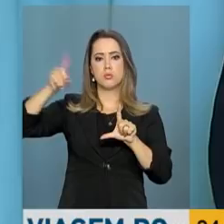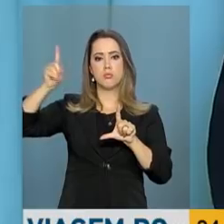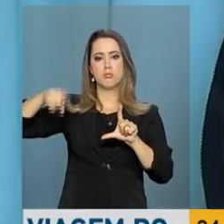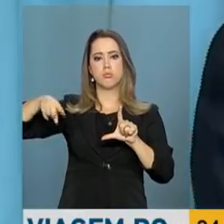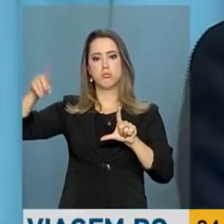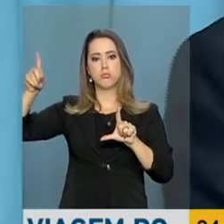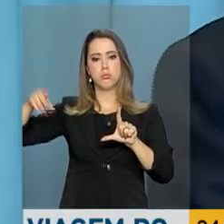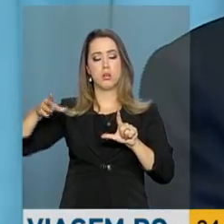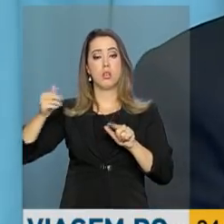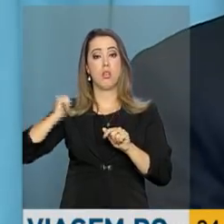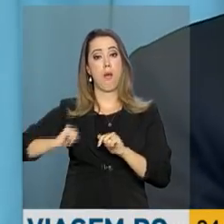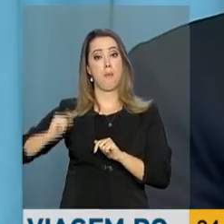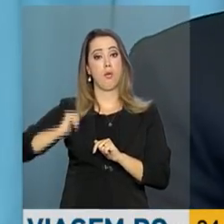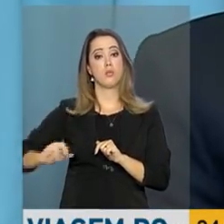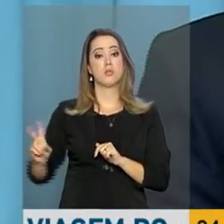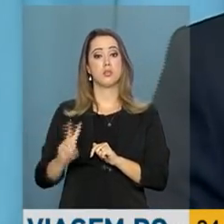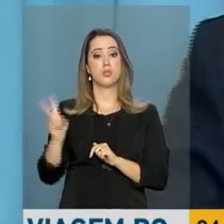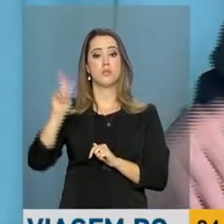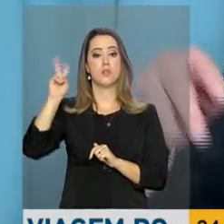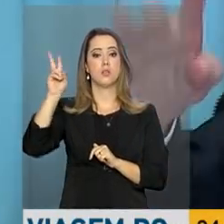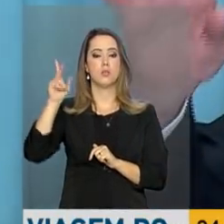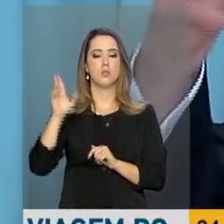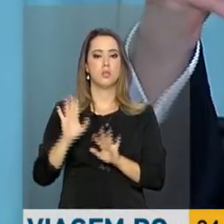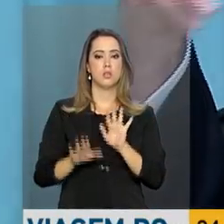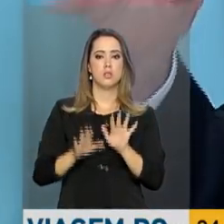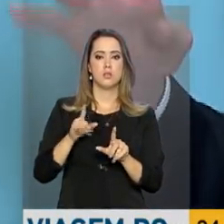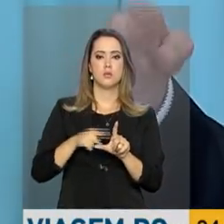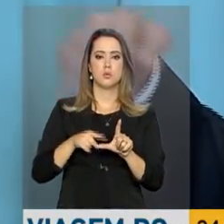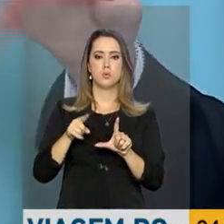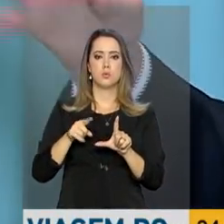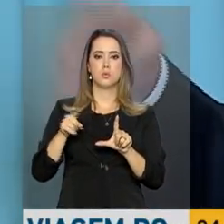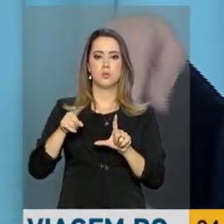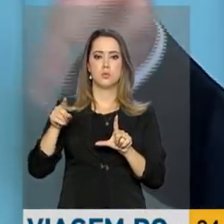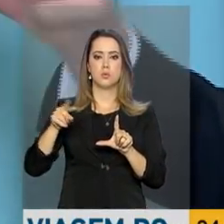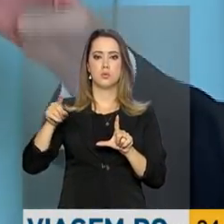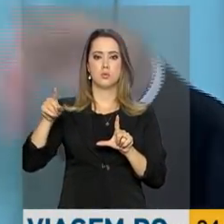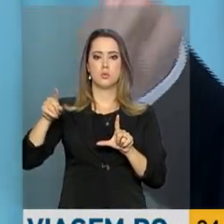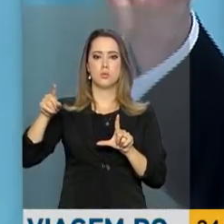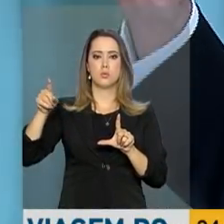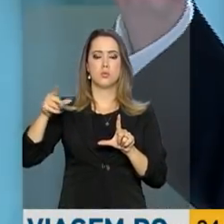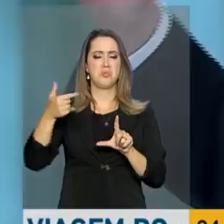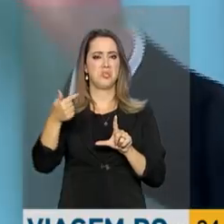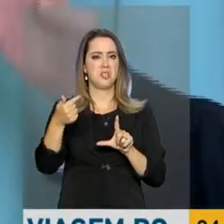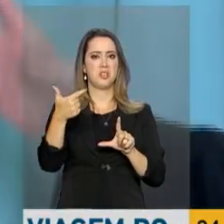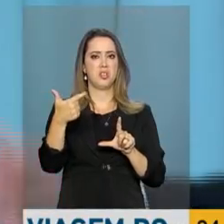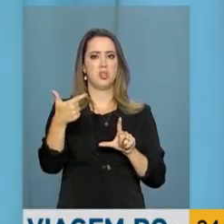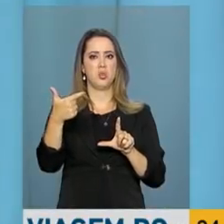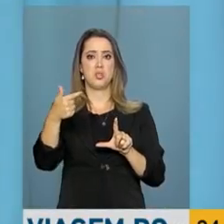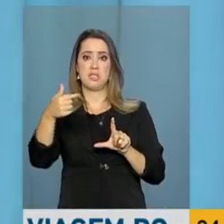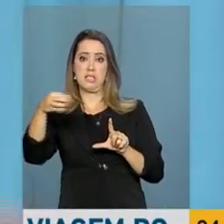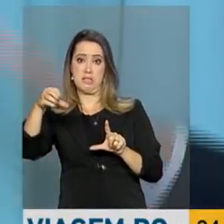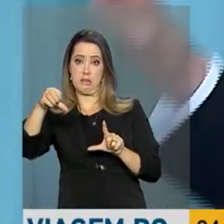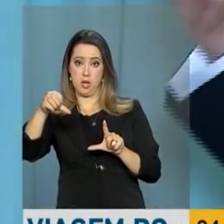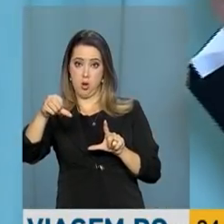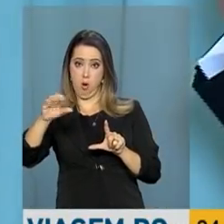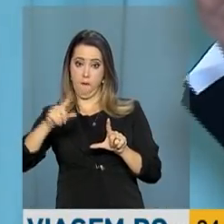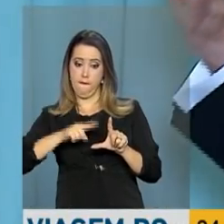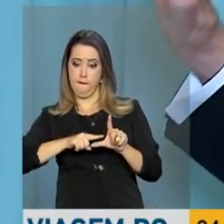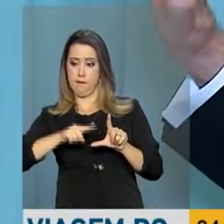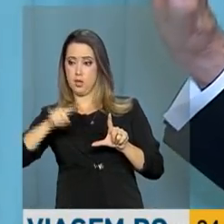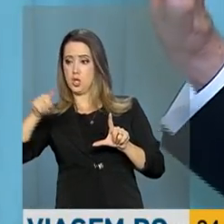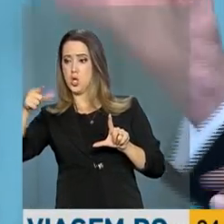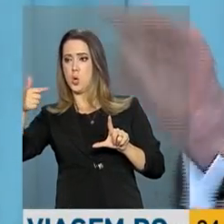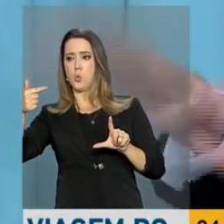65 mil, quando muito 66 mil, de repente foi aumentando para 70, 72, 75, 79, quando chegou